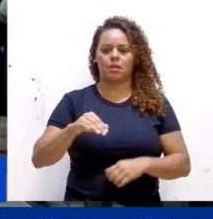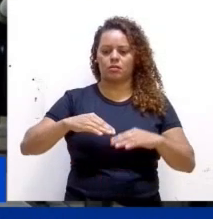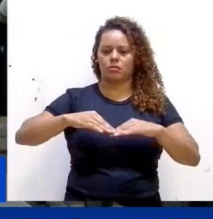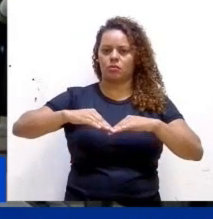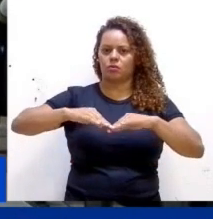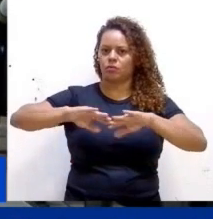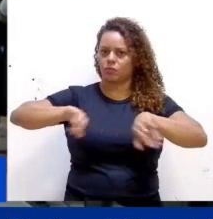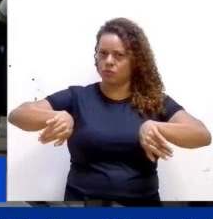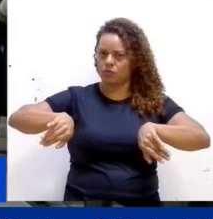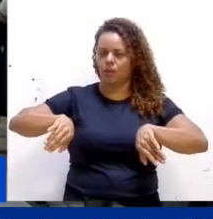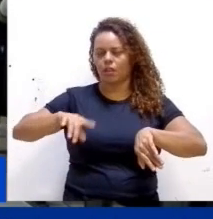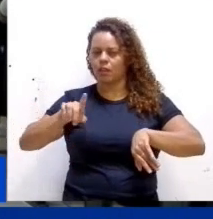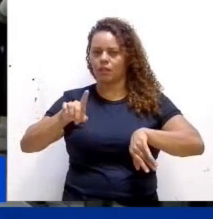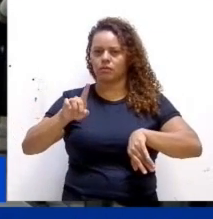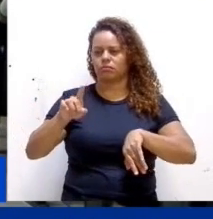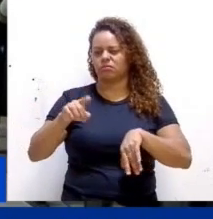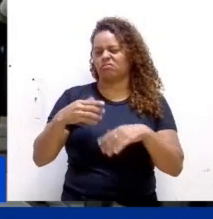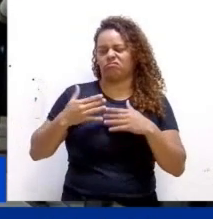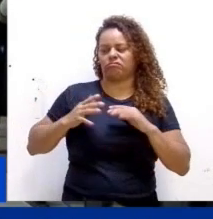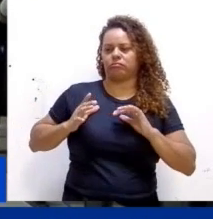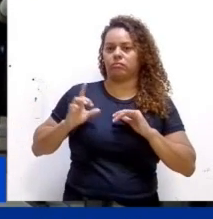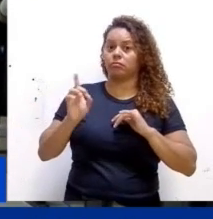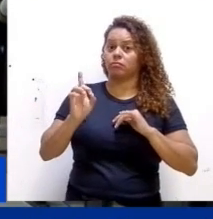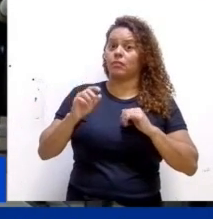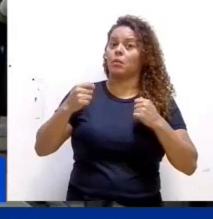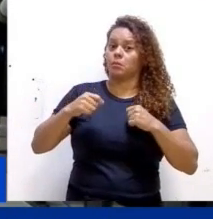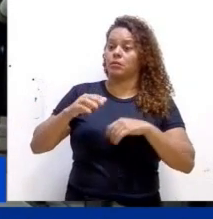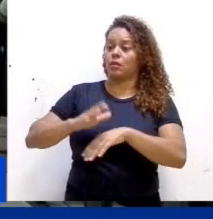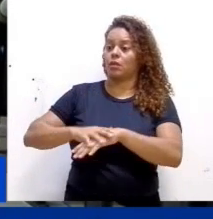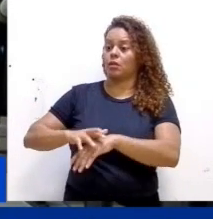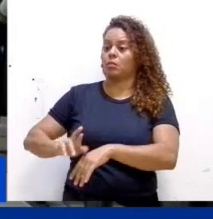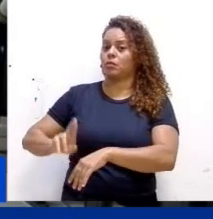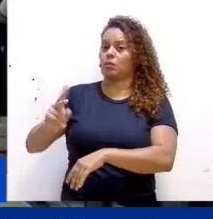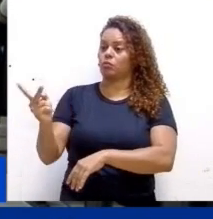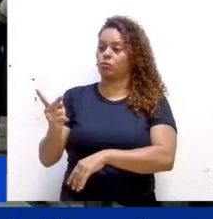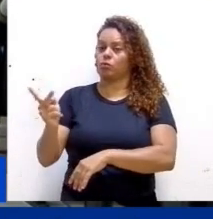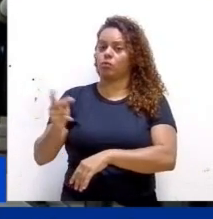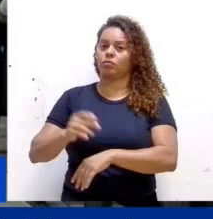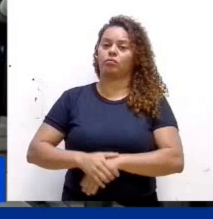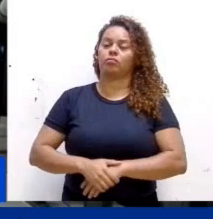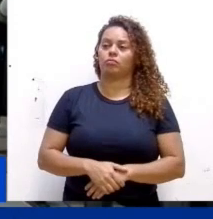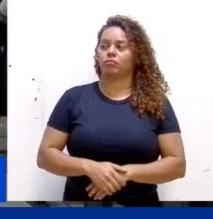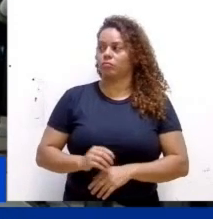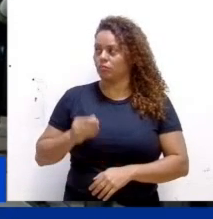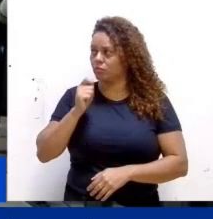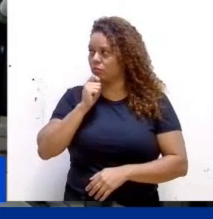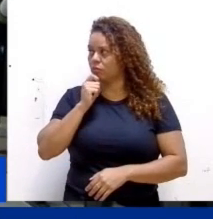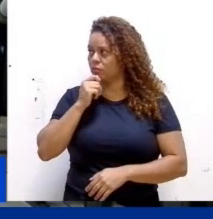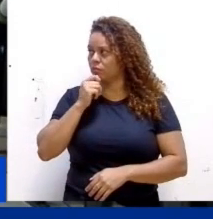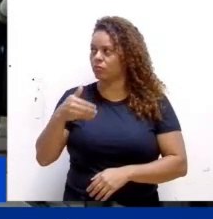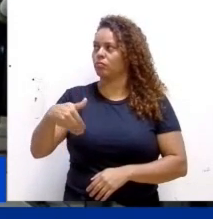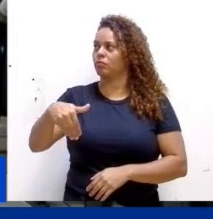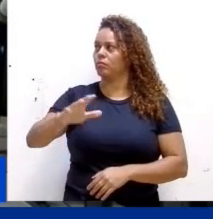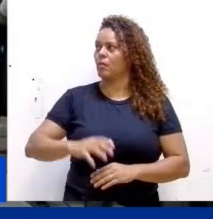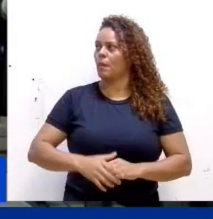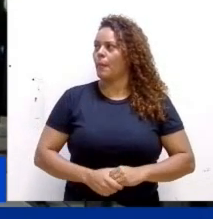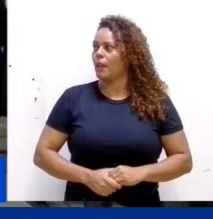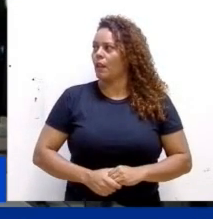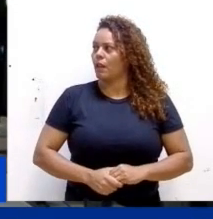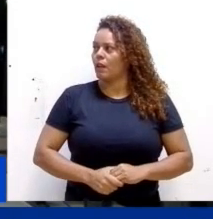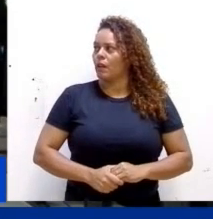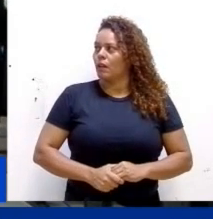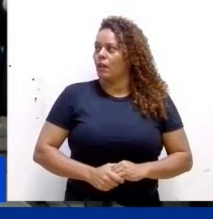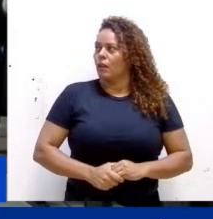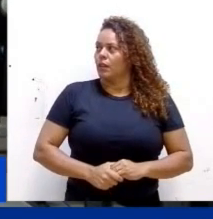divorciados. E a gente vai falar mais lá na frente dos filhos. Tudo bem? Vamos avançar.